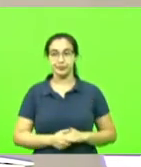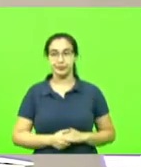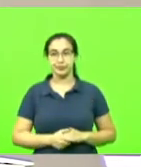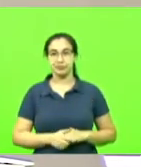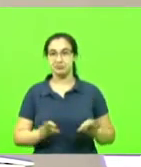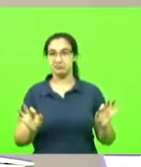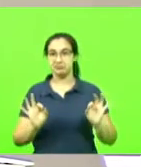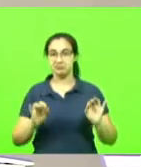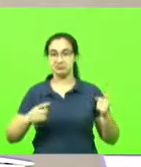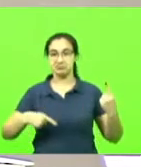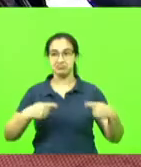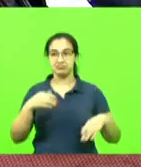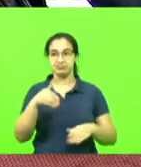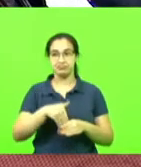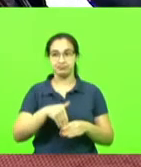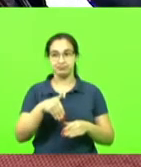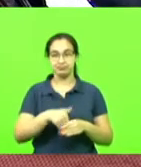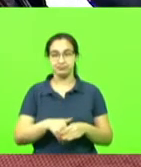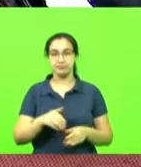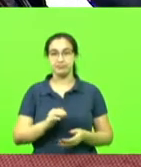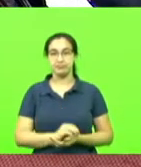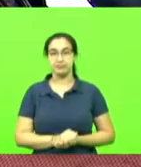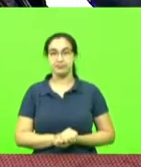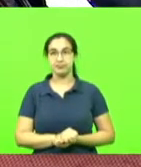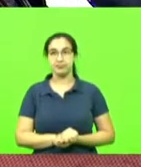Não havendo quem queira discutir, em votação.